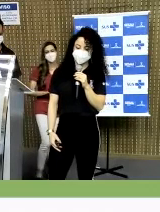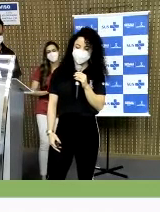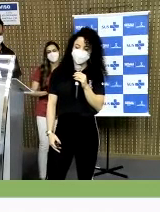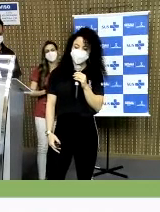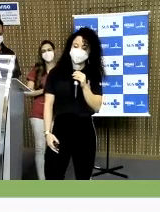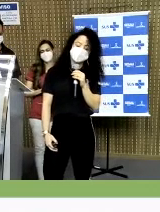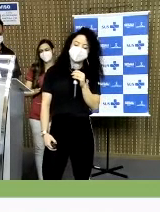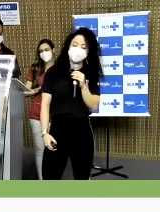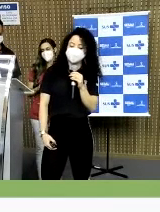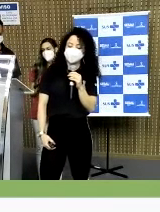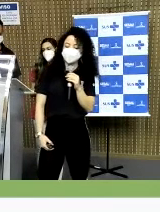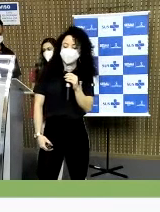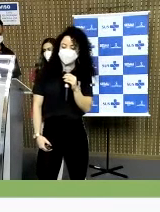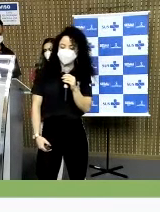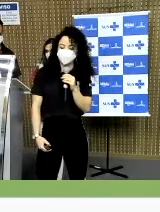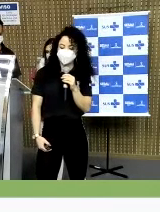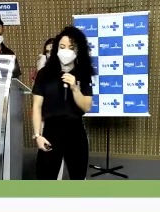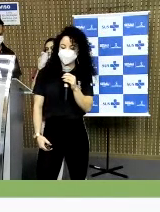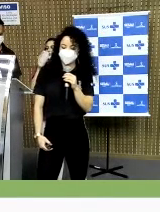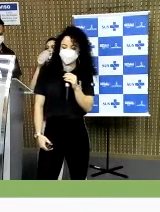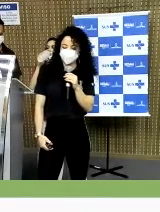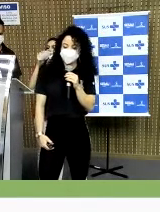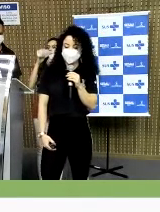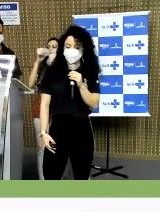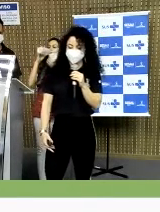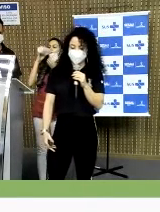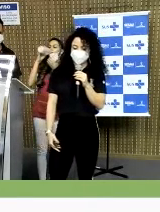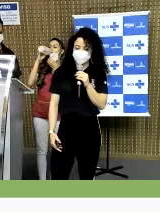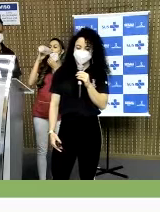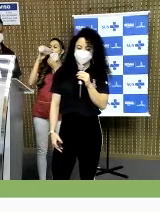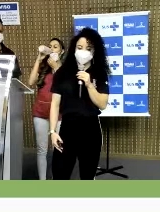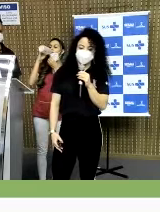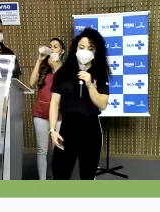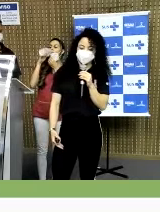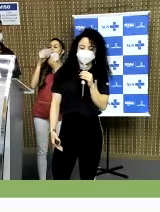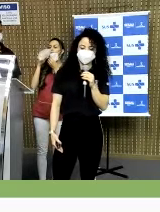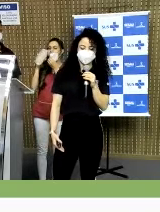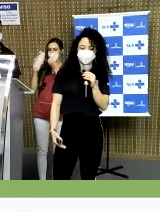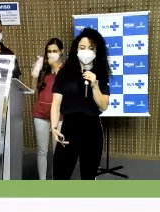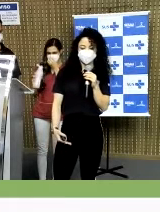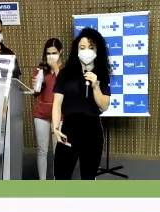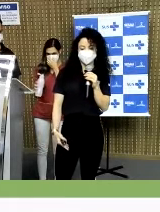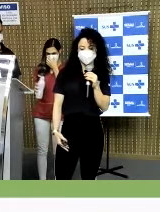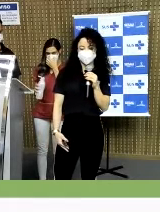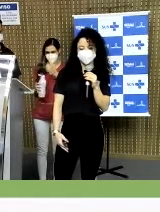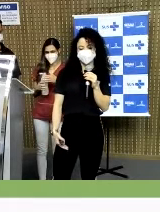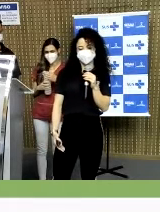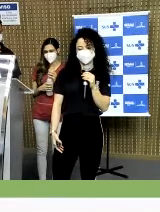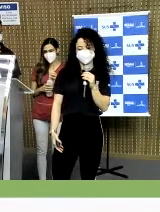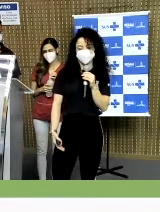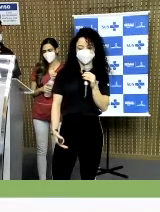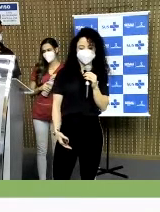foi 88, e no primeiro semestre de 2021 foi 49. Essas gestantes menores de 20